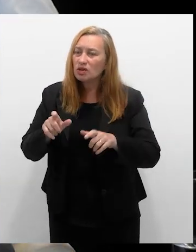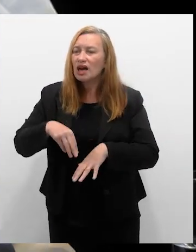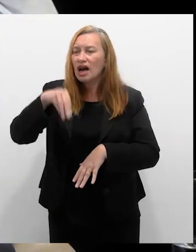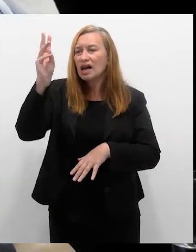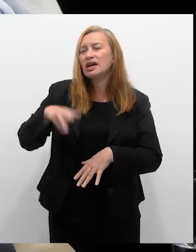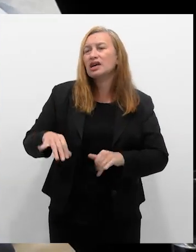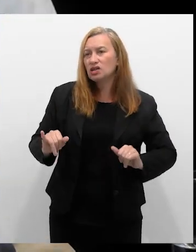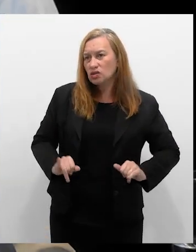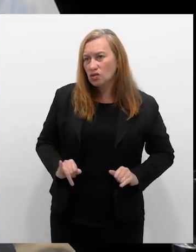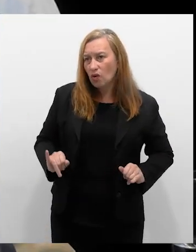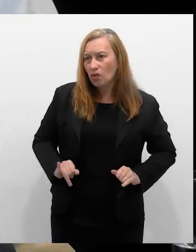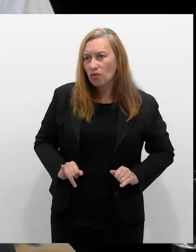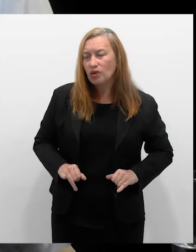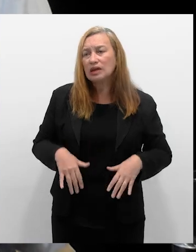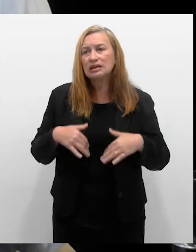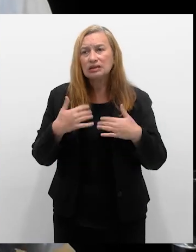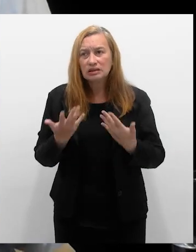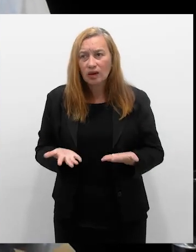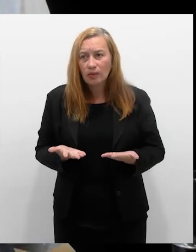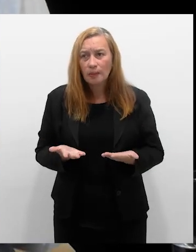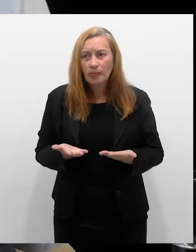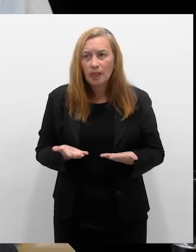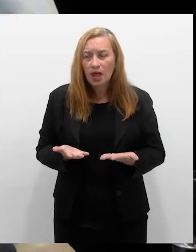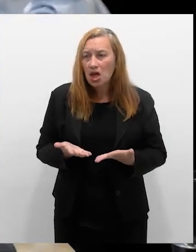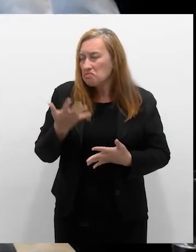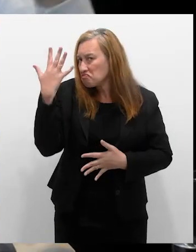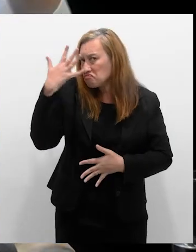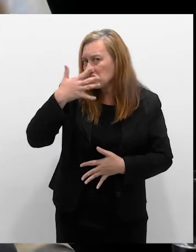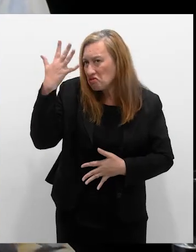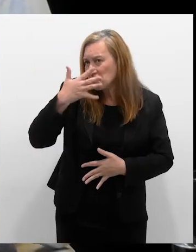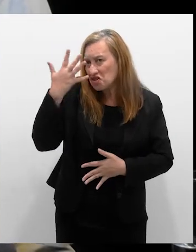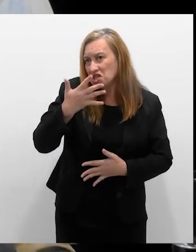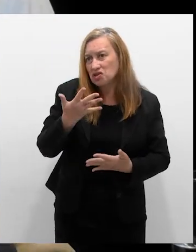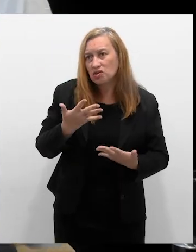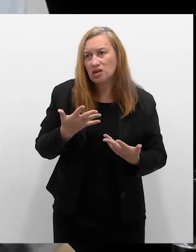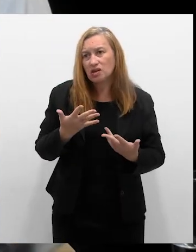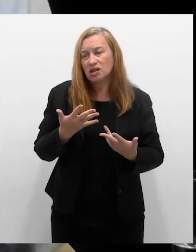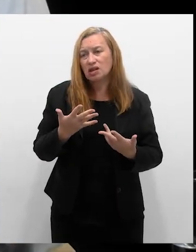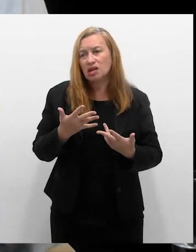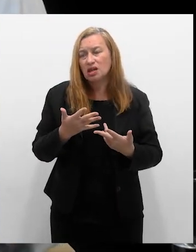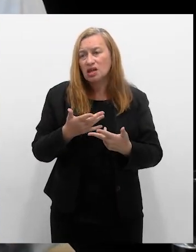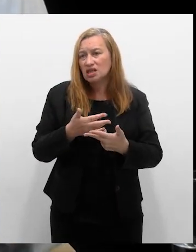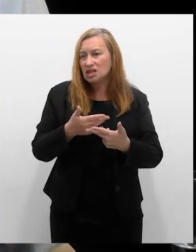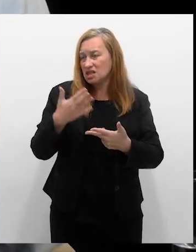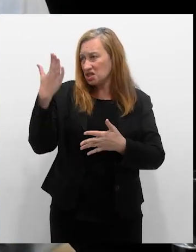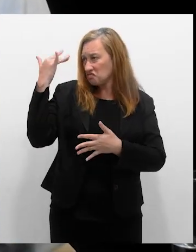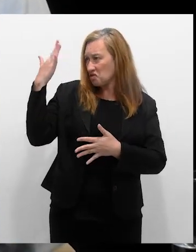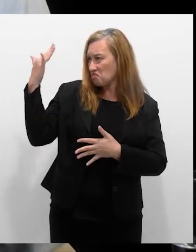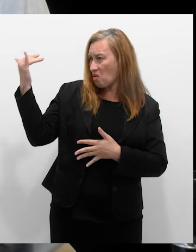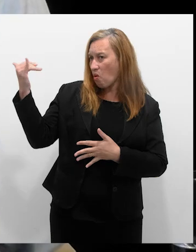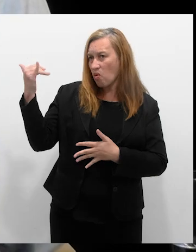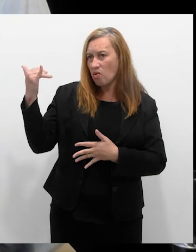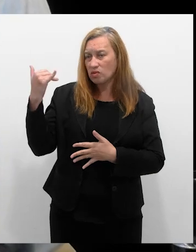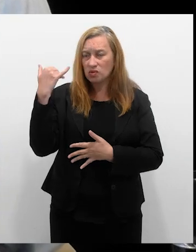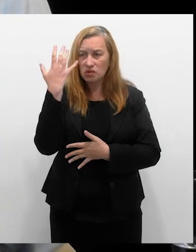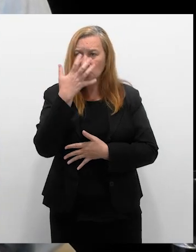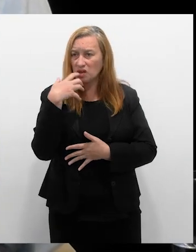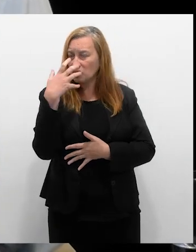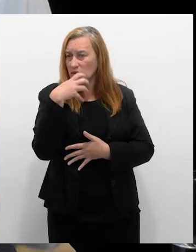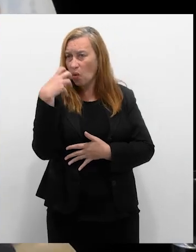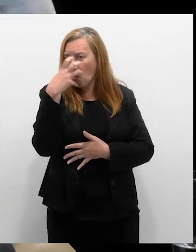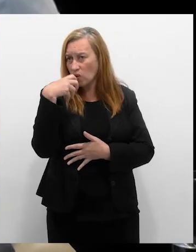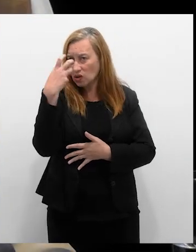a quem sofre muito intensamente. Então, eu não vejo essas grandes artistas e pessoas públicas